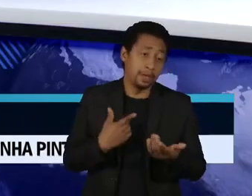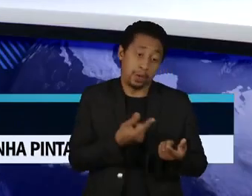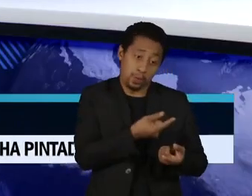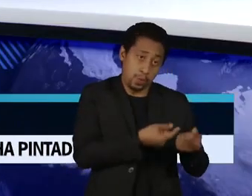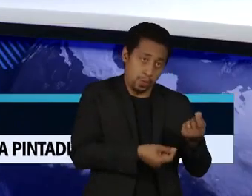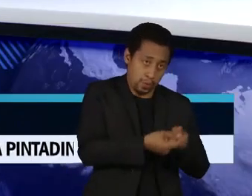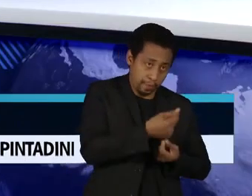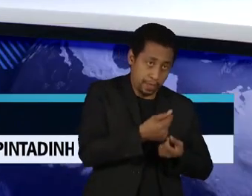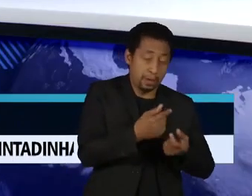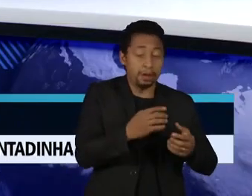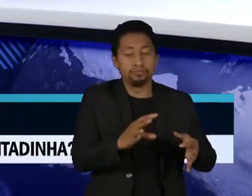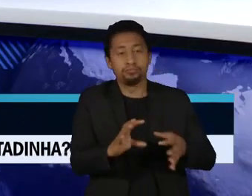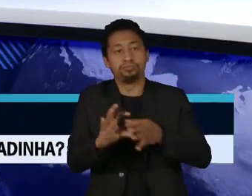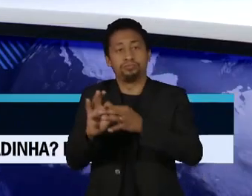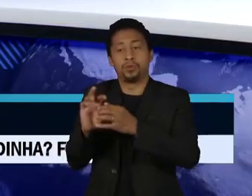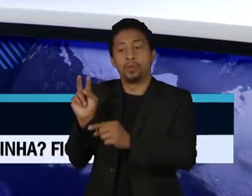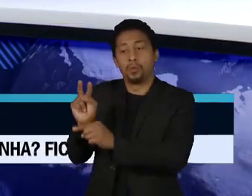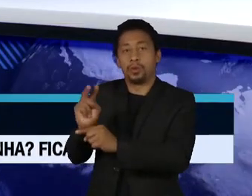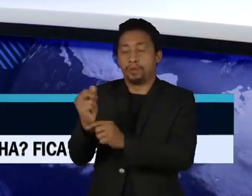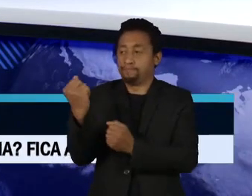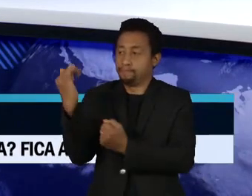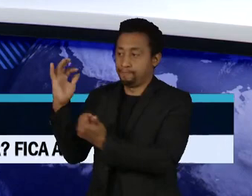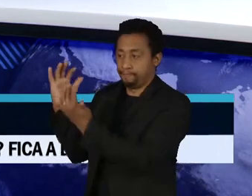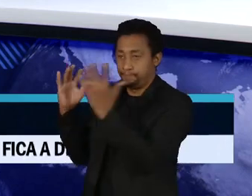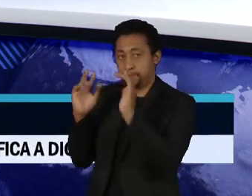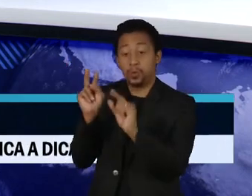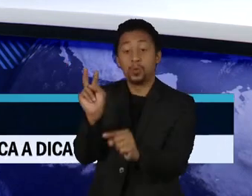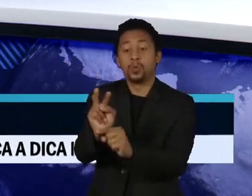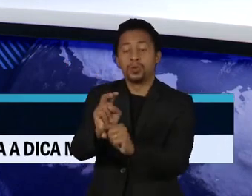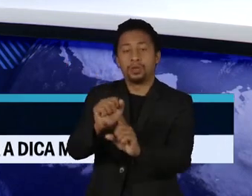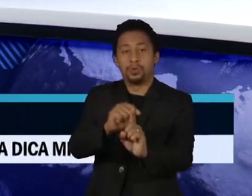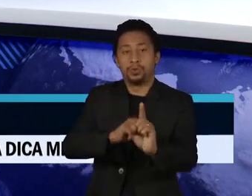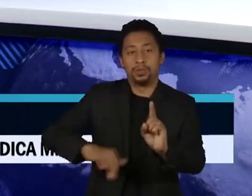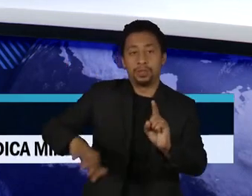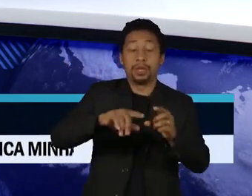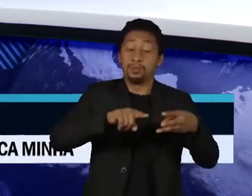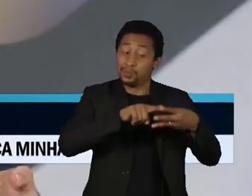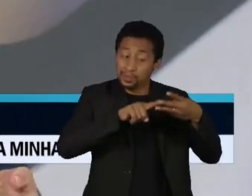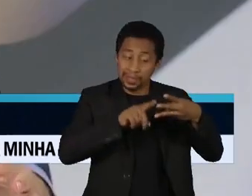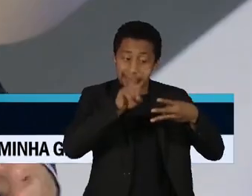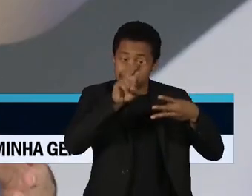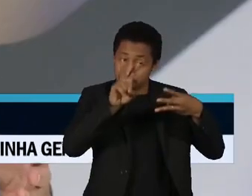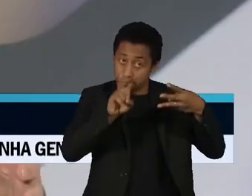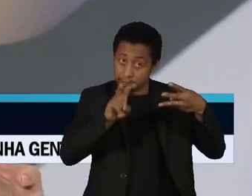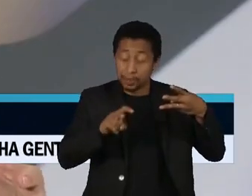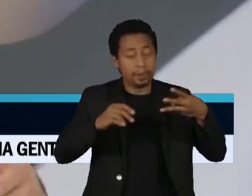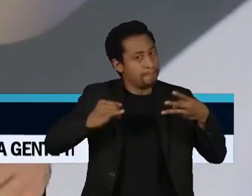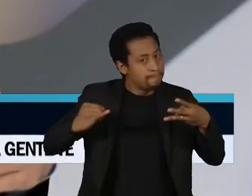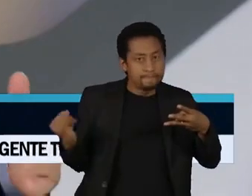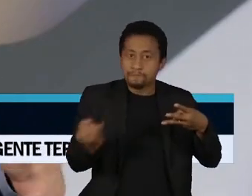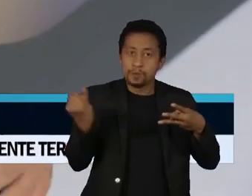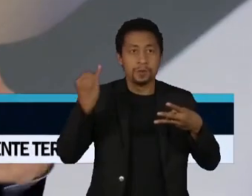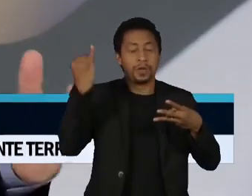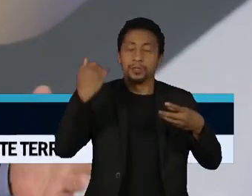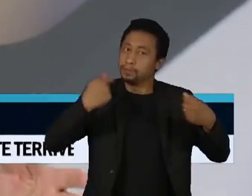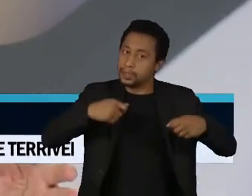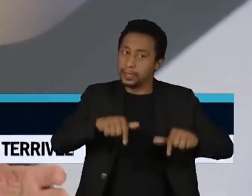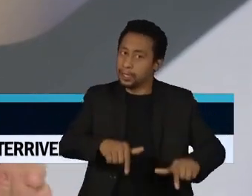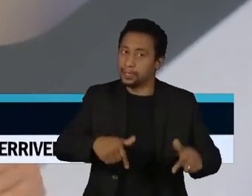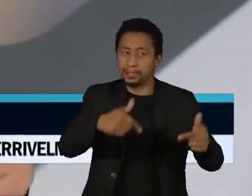Econômica com a questão ambiental e social esse triperta cada vez mais consolidado e ele deixou de ser apenas